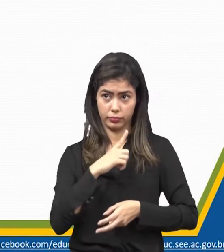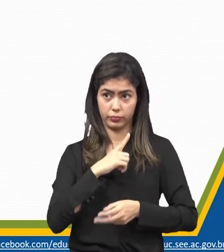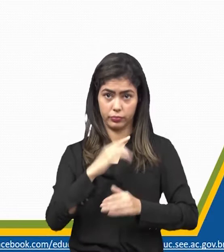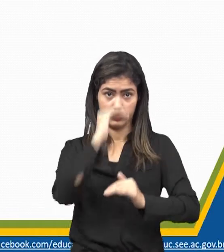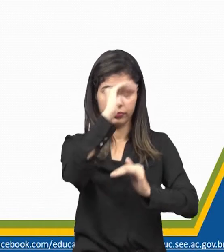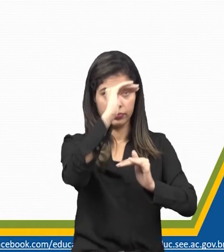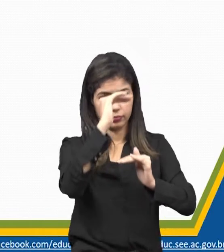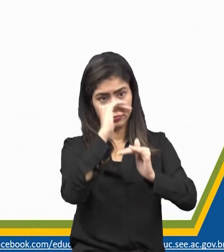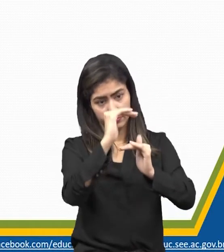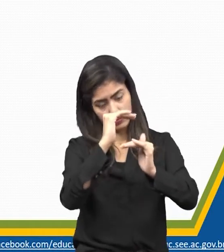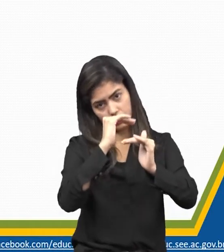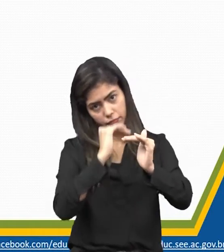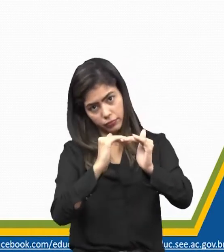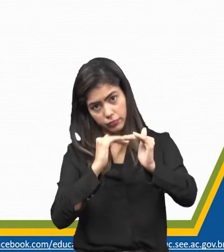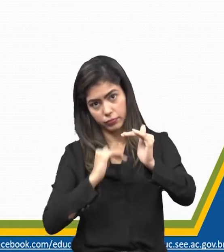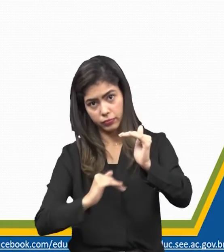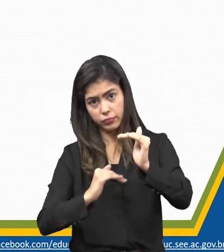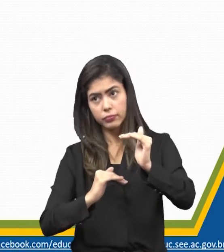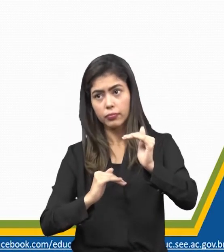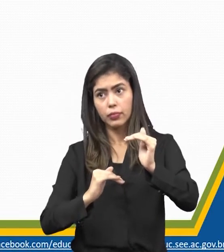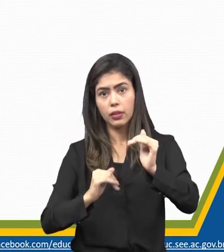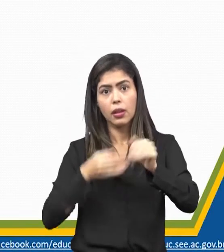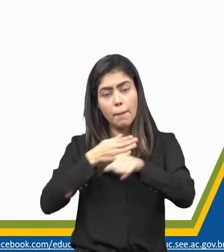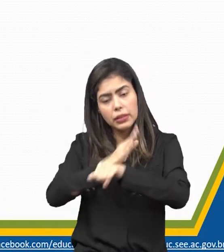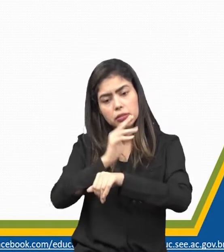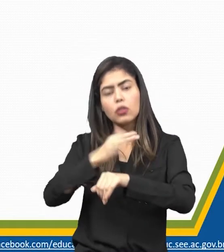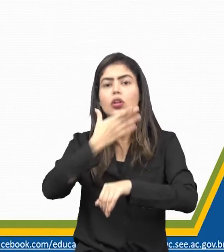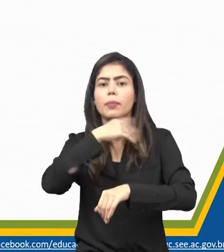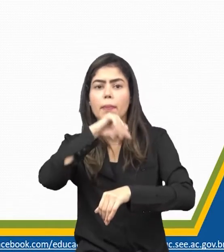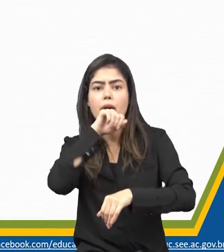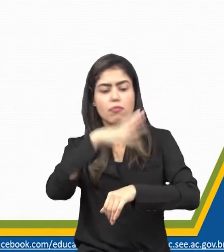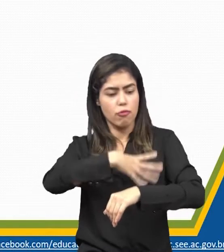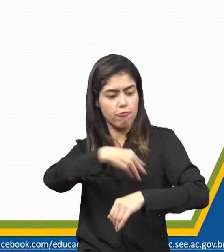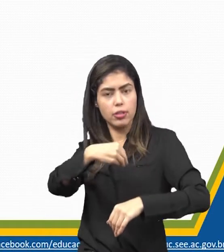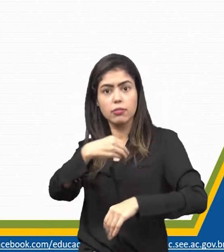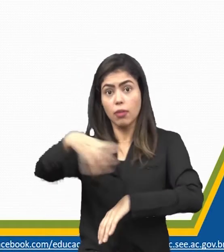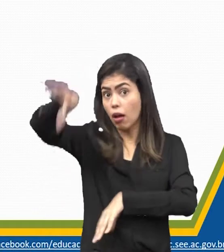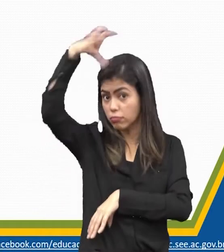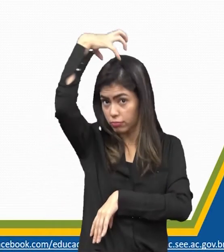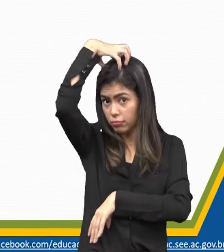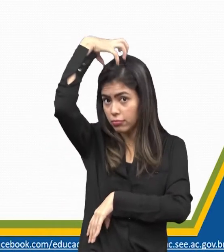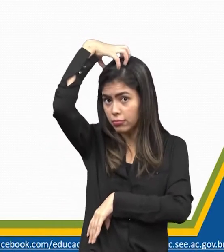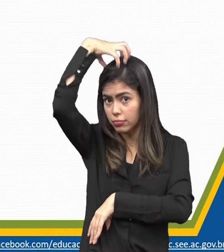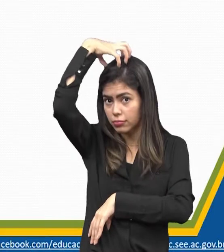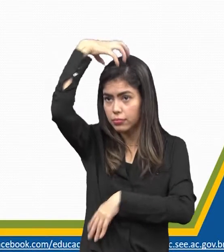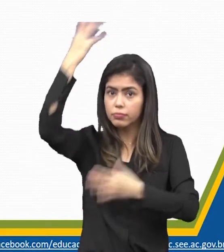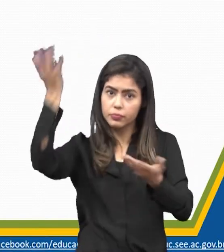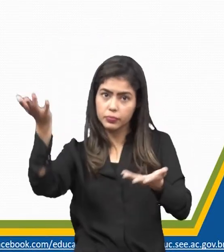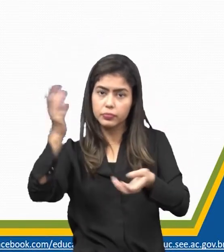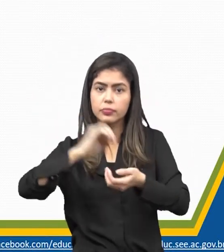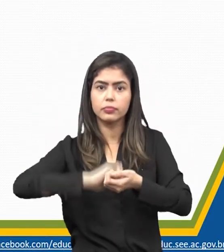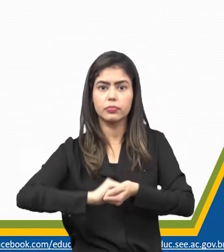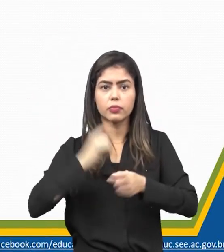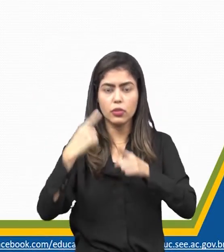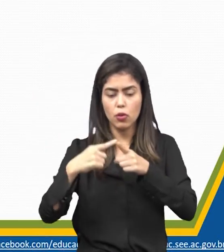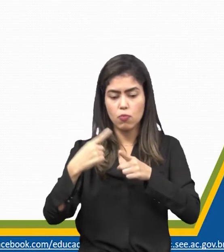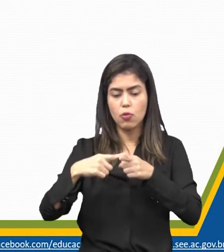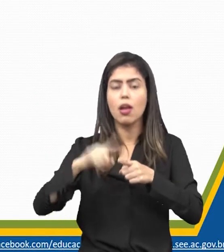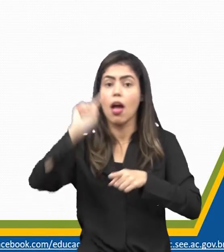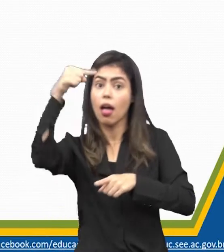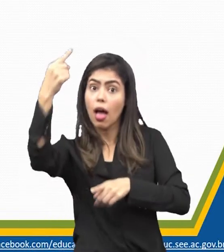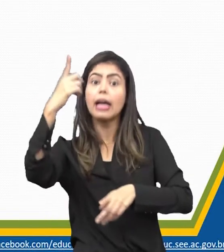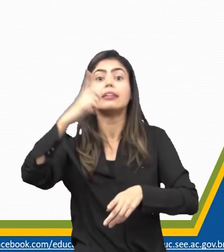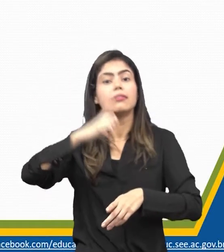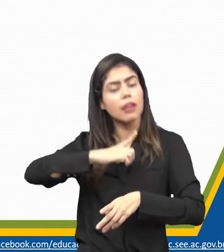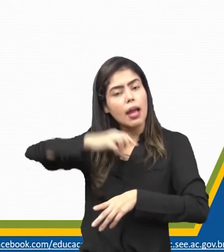aí mostrando essa hierarquia, passando de pai para filho a coroa, né, porque lá ainda